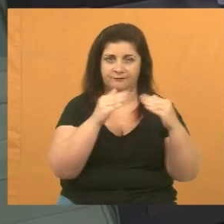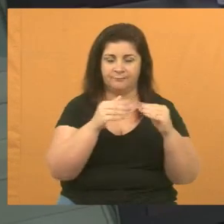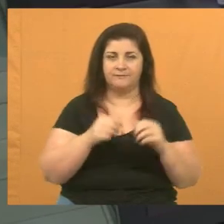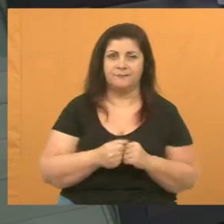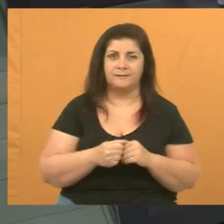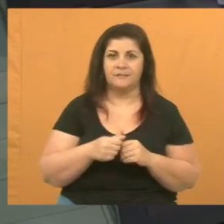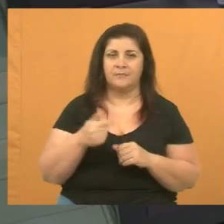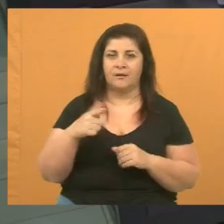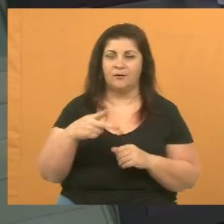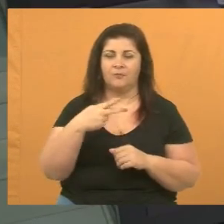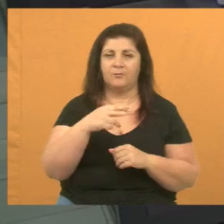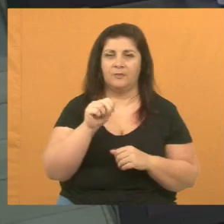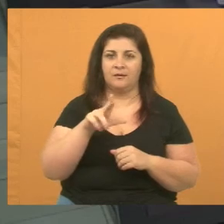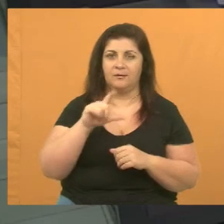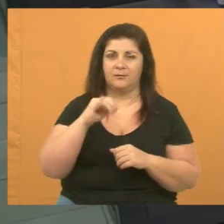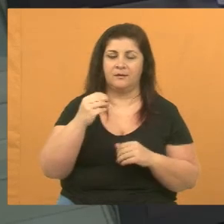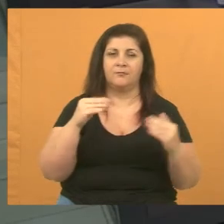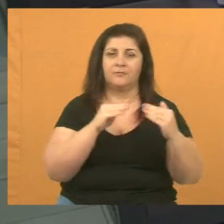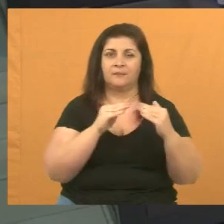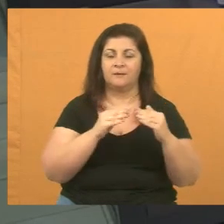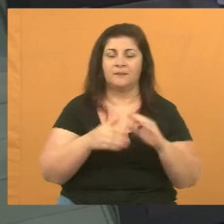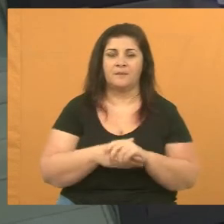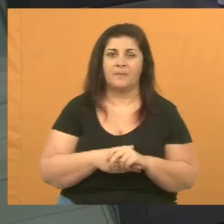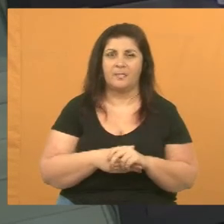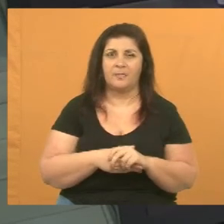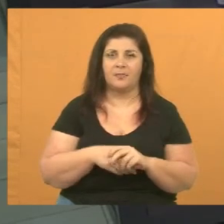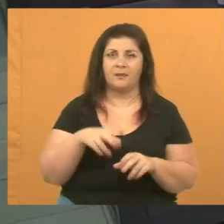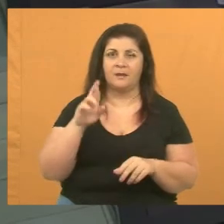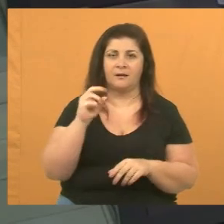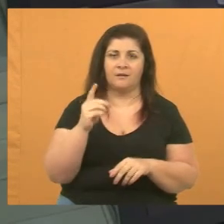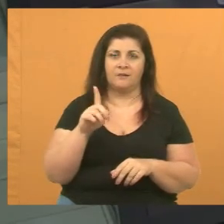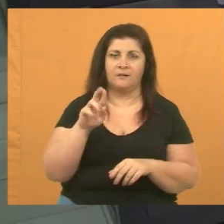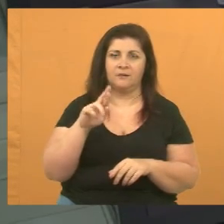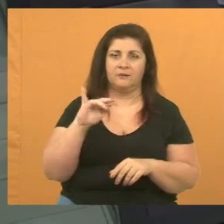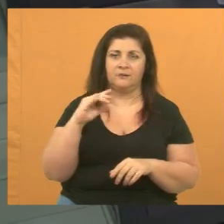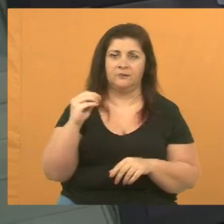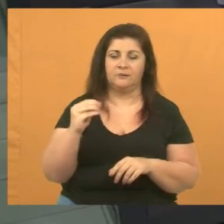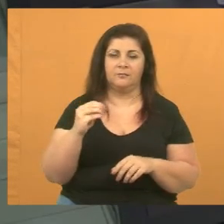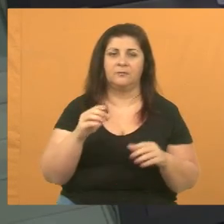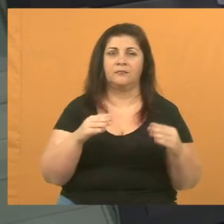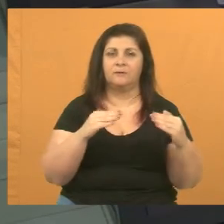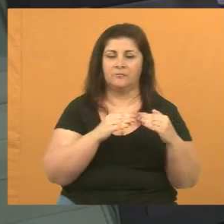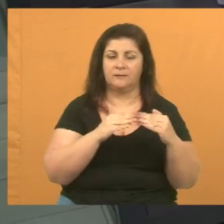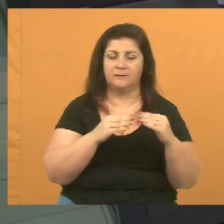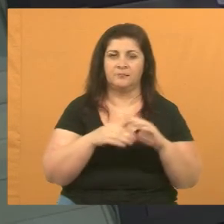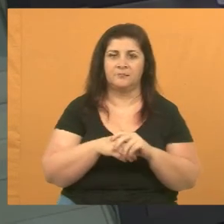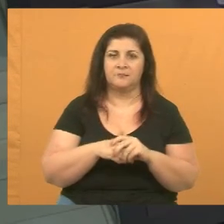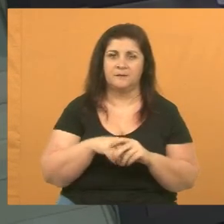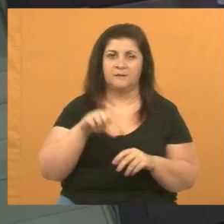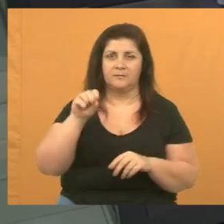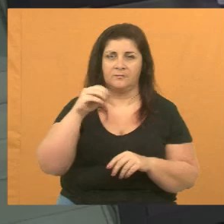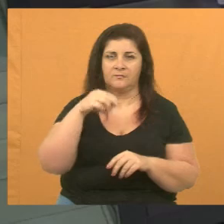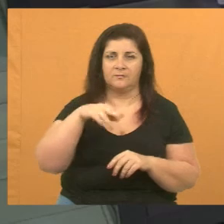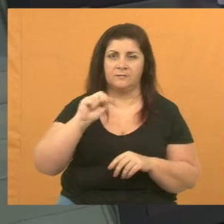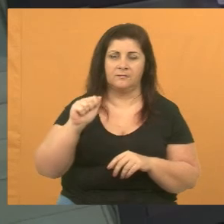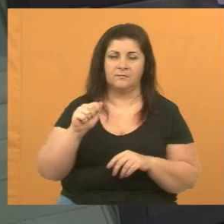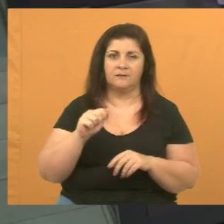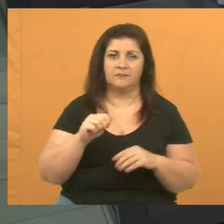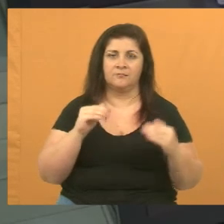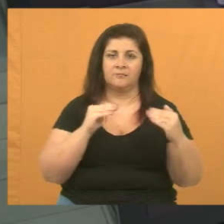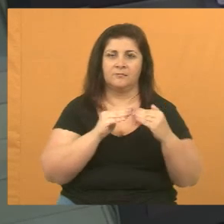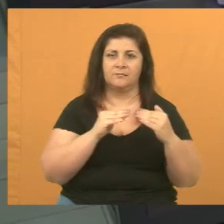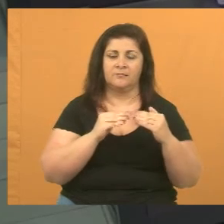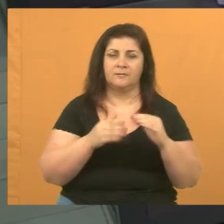dos Condutores? Favorável. Como vota vereador Dr. Rodrigo Salomão? Favorável. Como vota vereadora Sônia Patas da